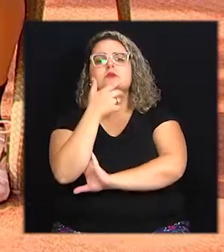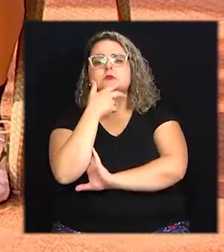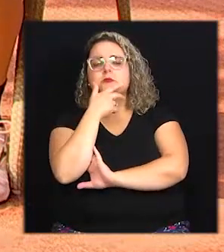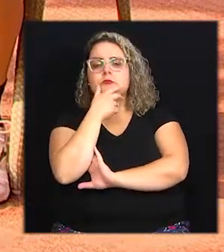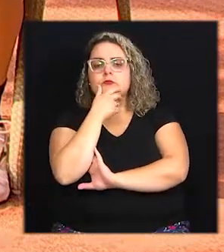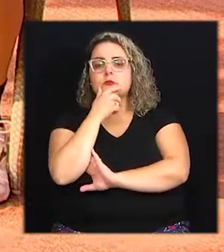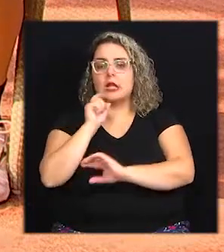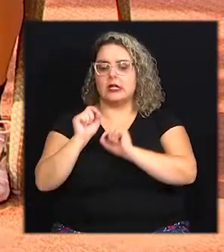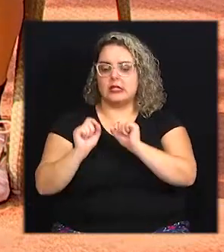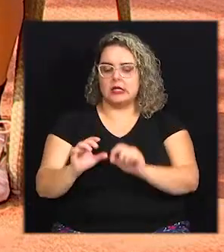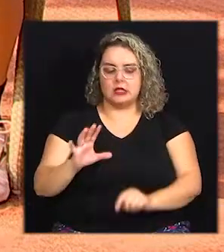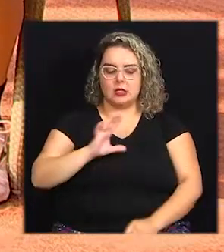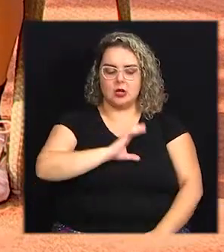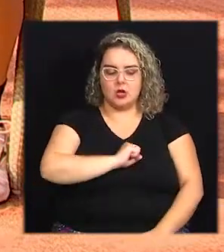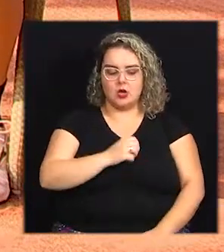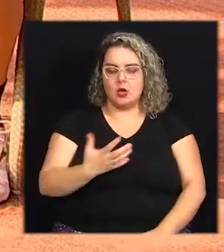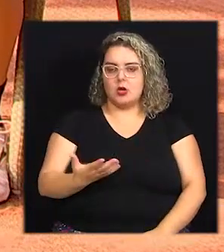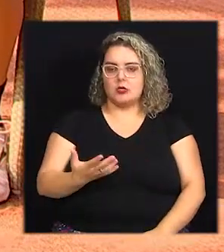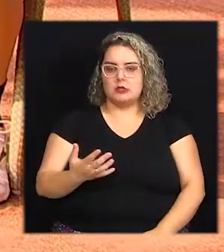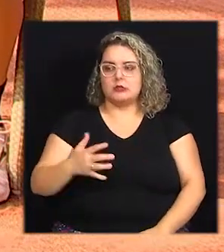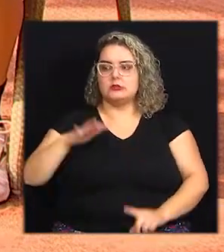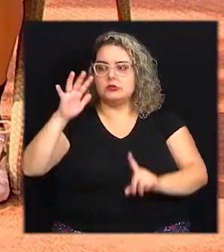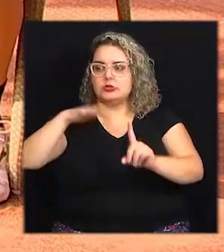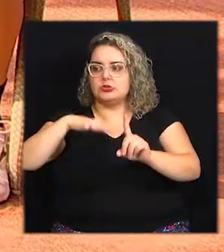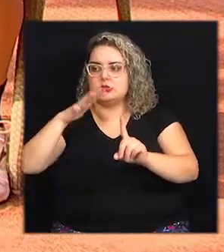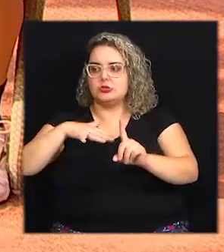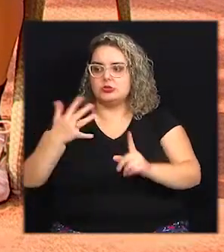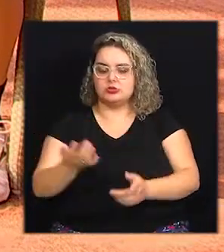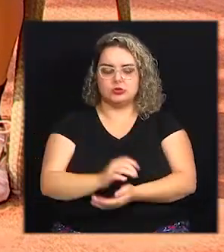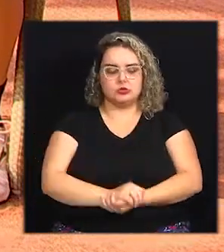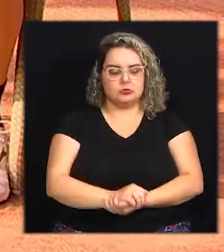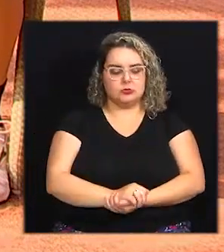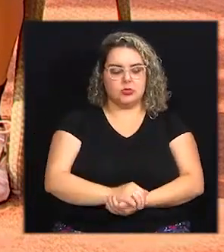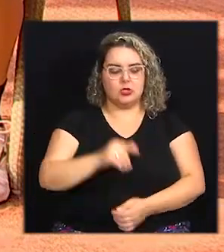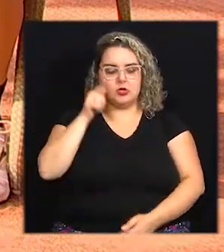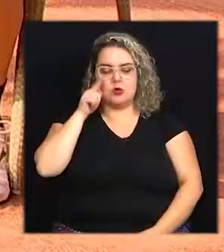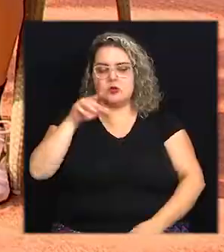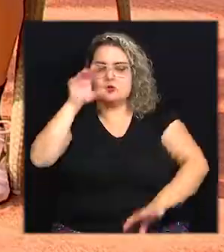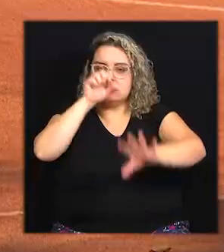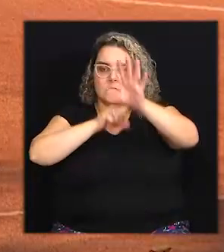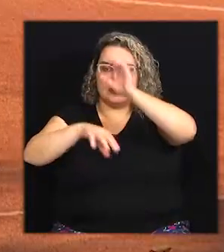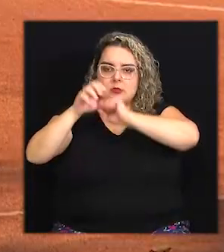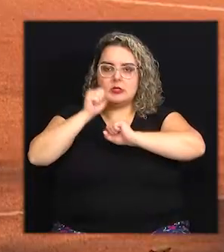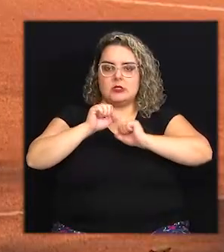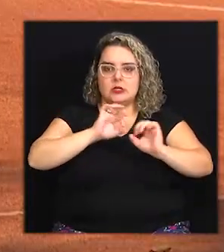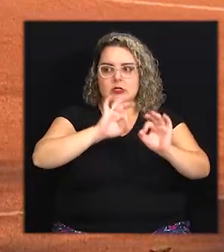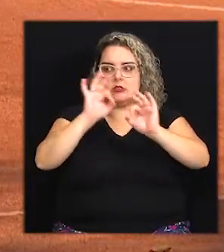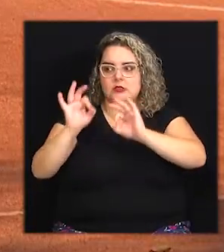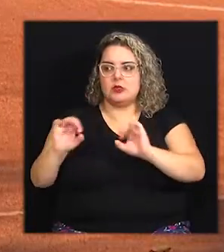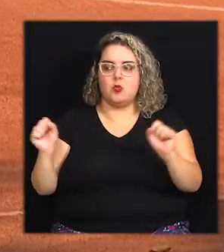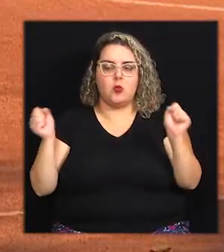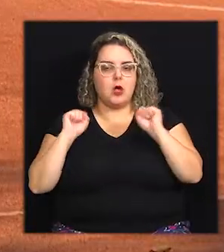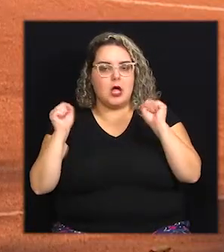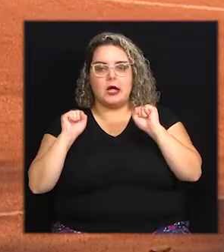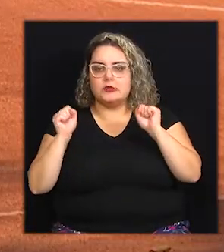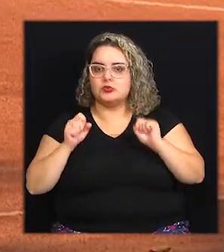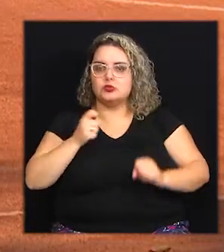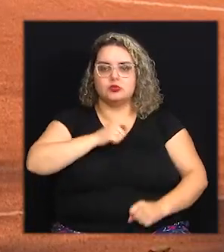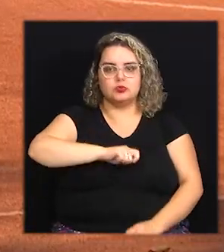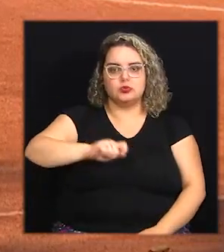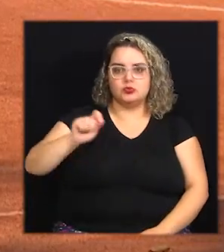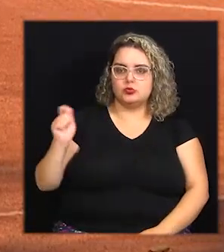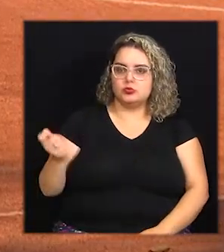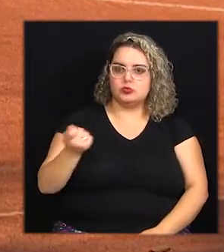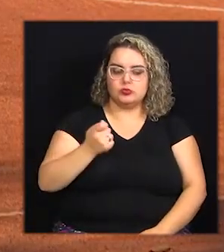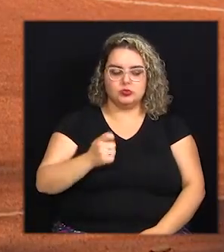tenista. Tem alguém que você gosta de admirar jogando, que você consegue aprender assistindo? Cara, eu adoro assistir jogo de